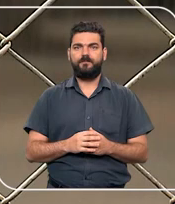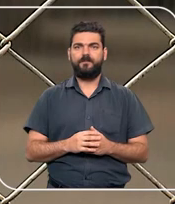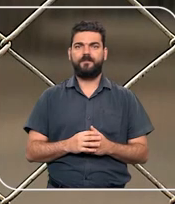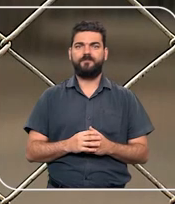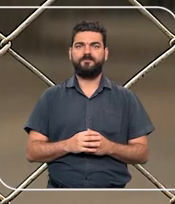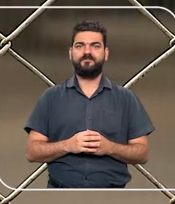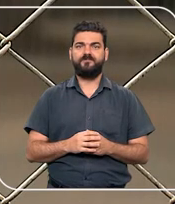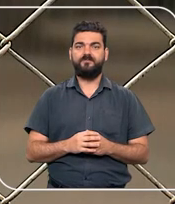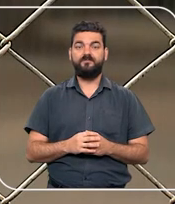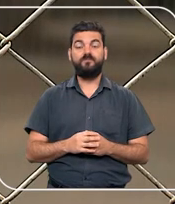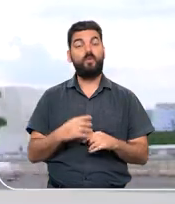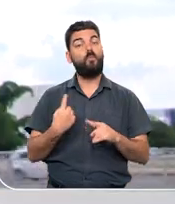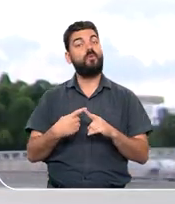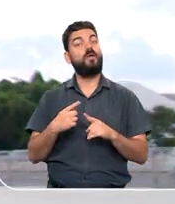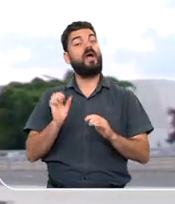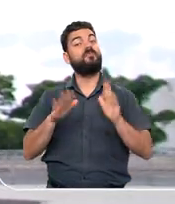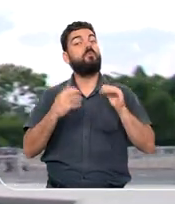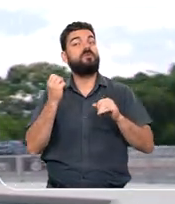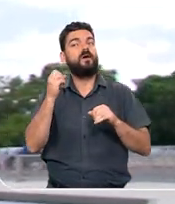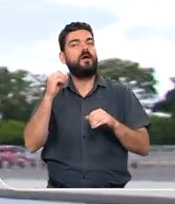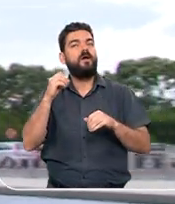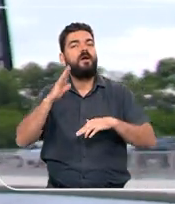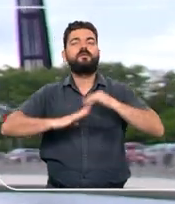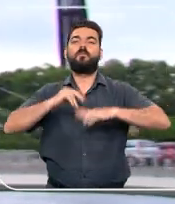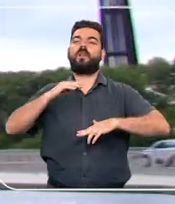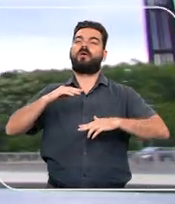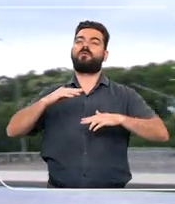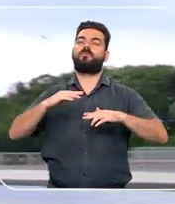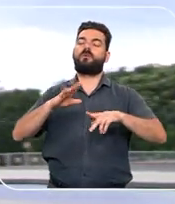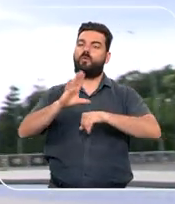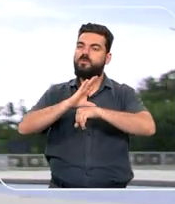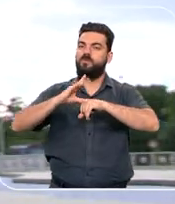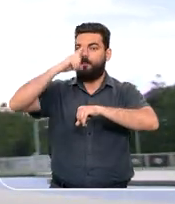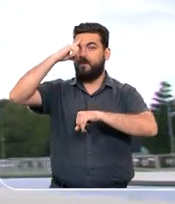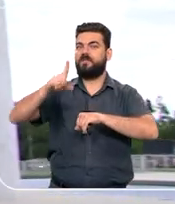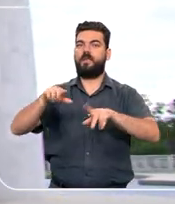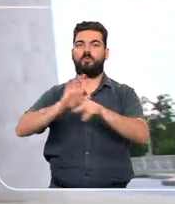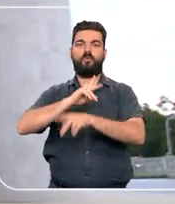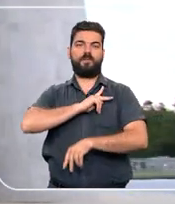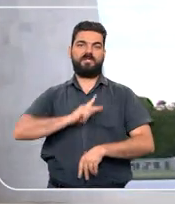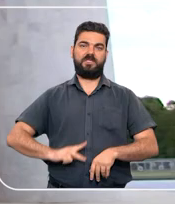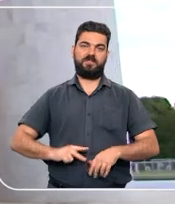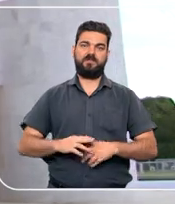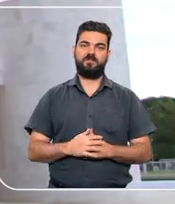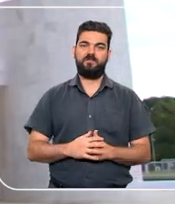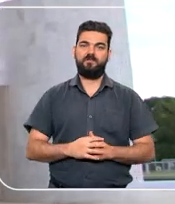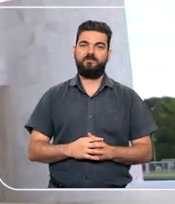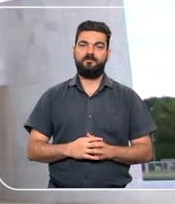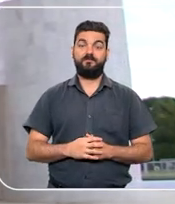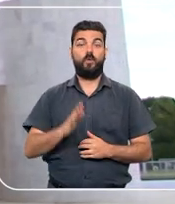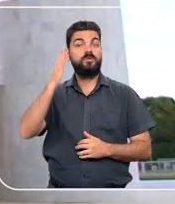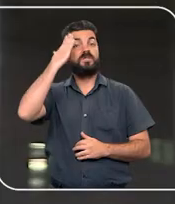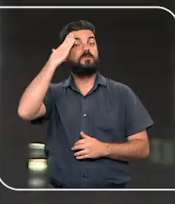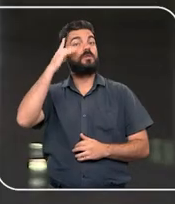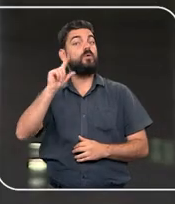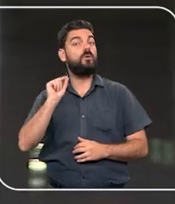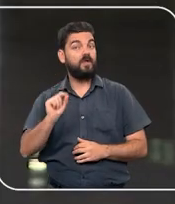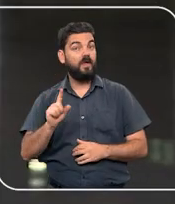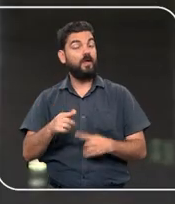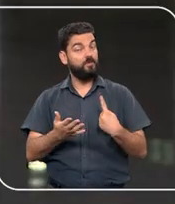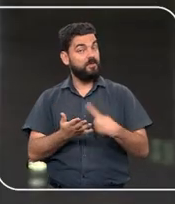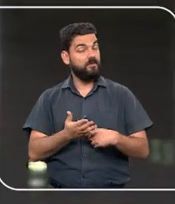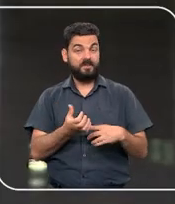indevidamente o seu alcance sob risco de usurpar a competência constitucional do presidente da república o